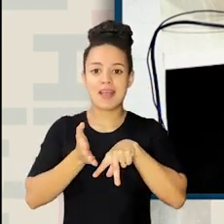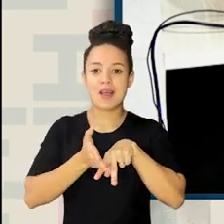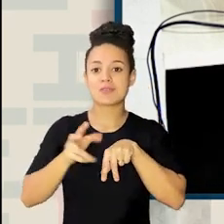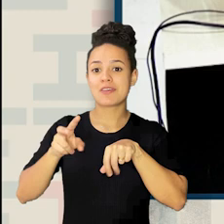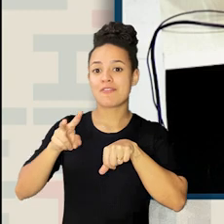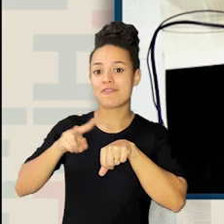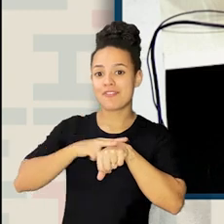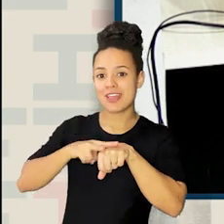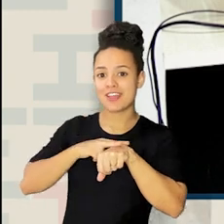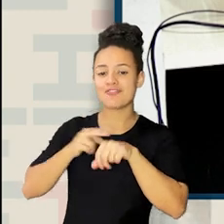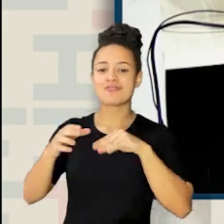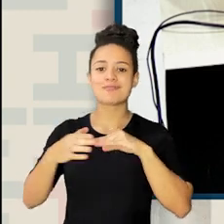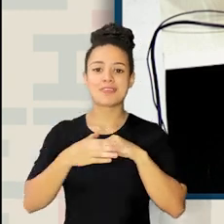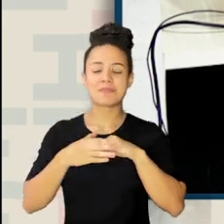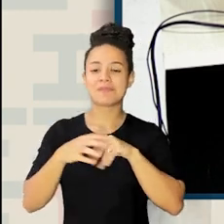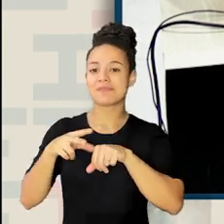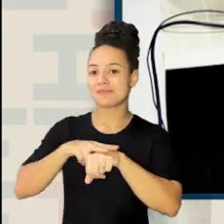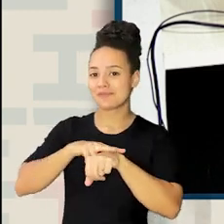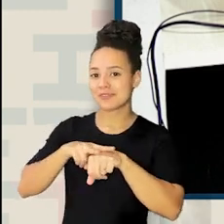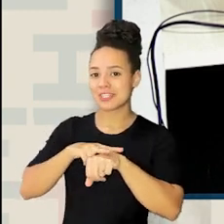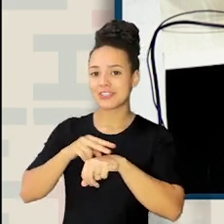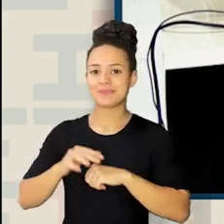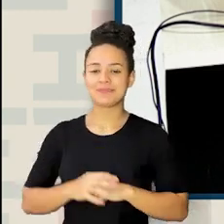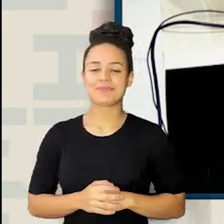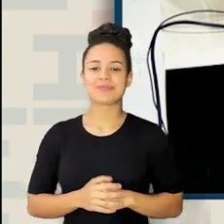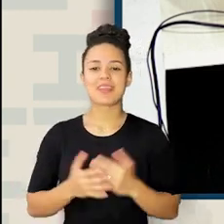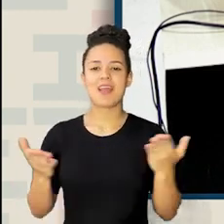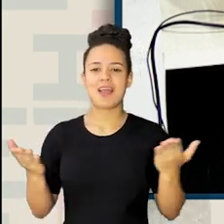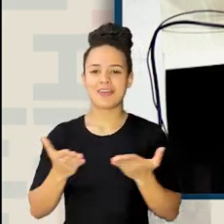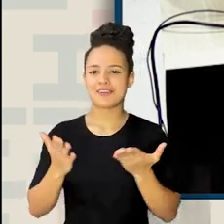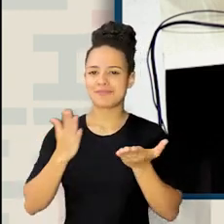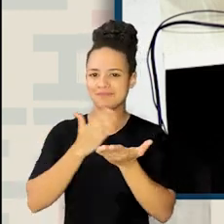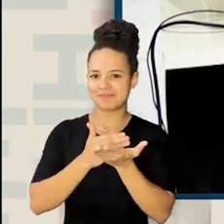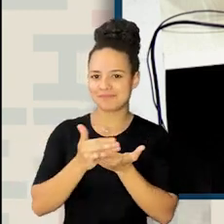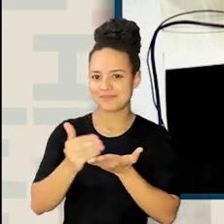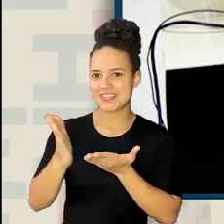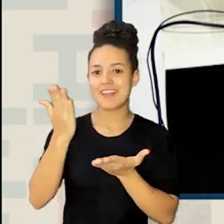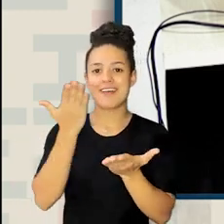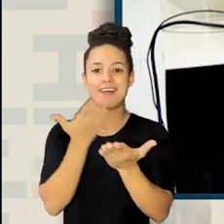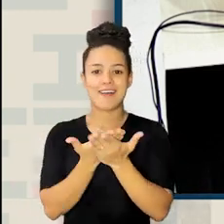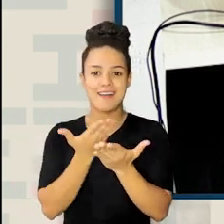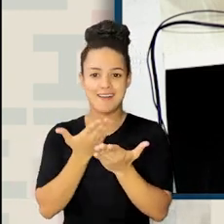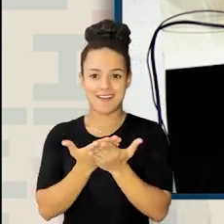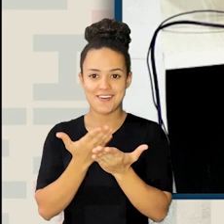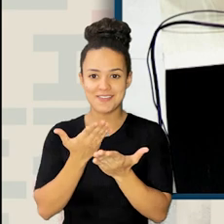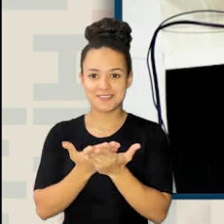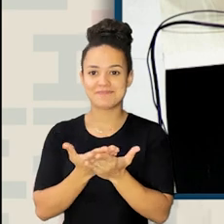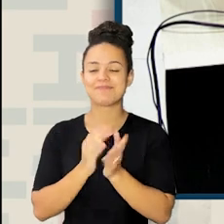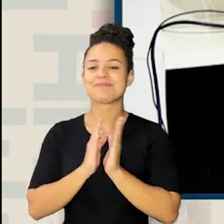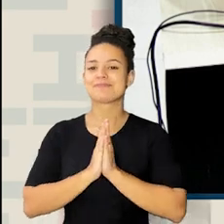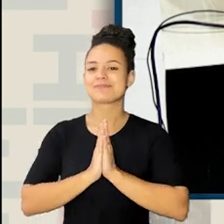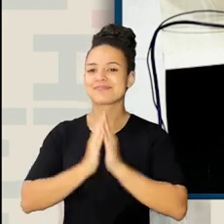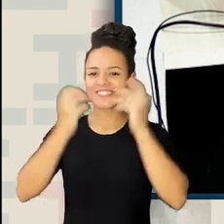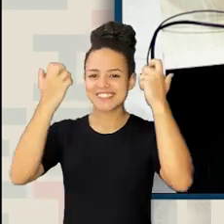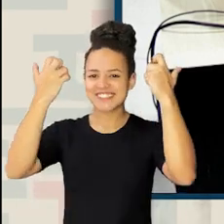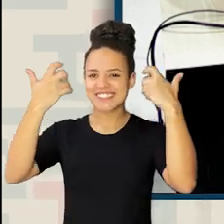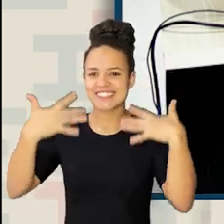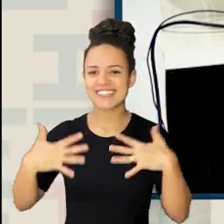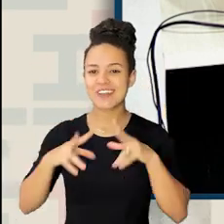e um sapato verde. Agora vamos começar a nossa aula falando